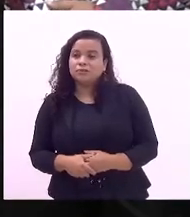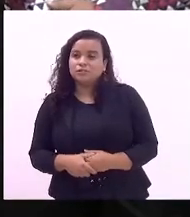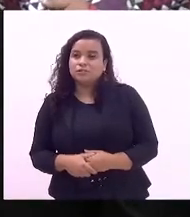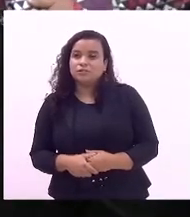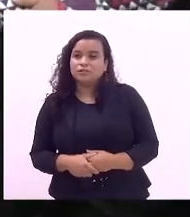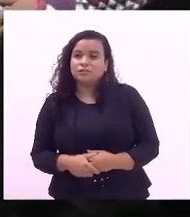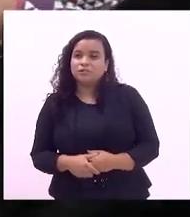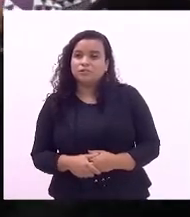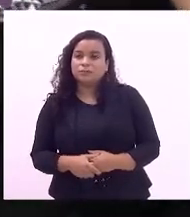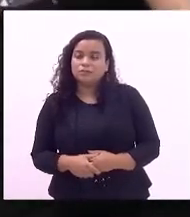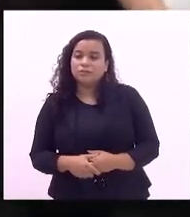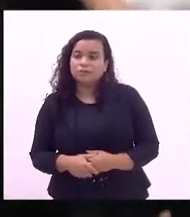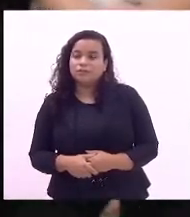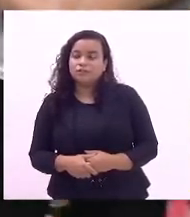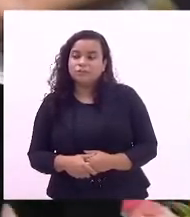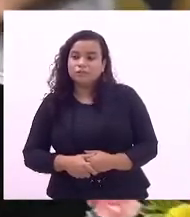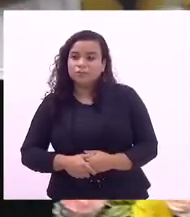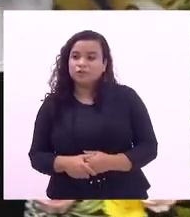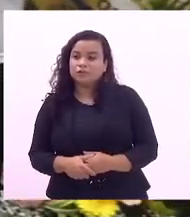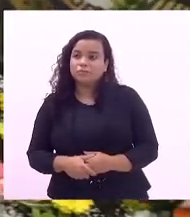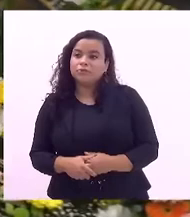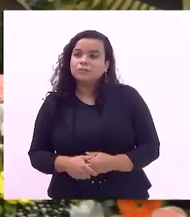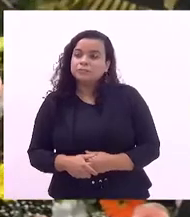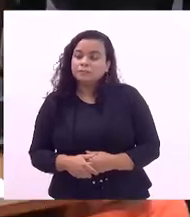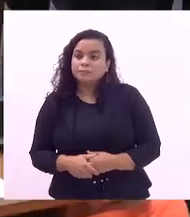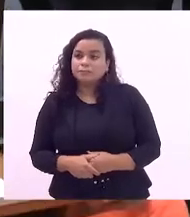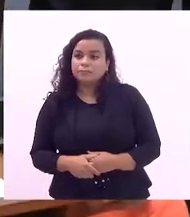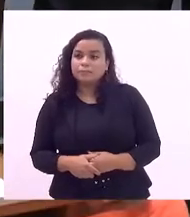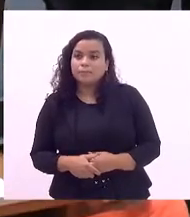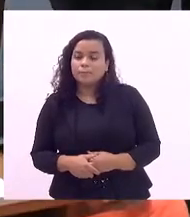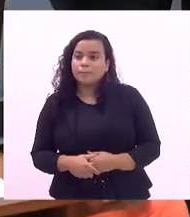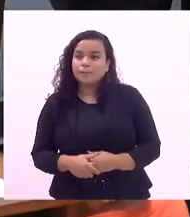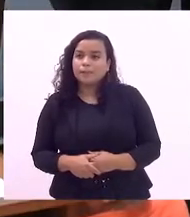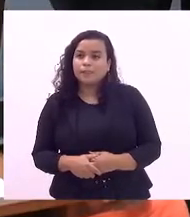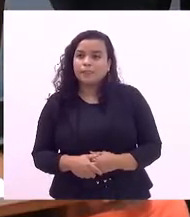E aí E aí